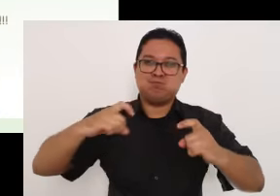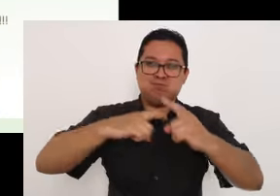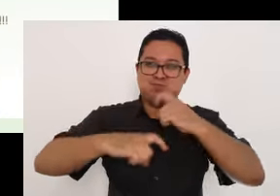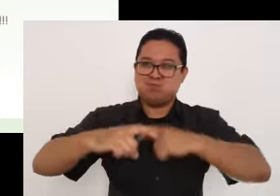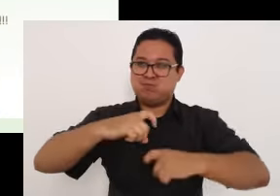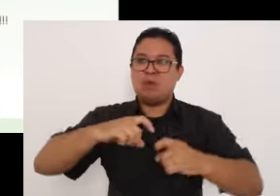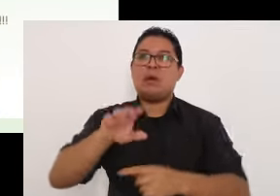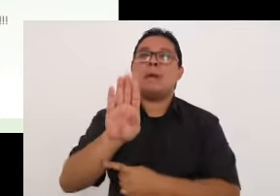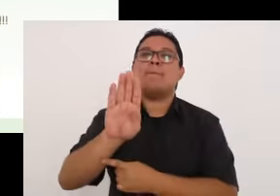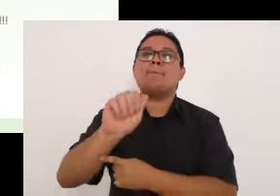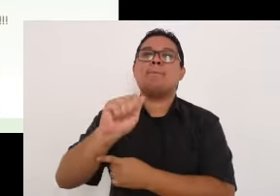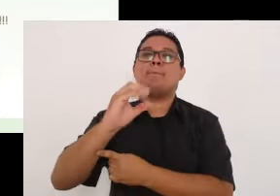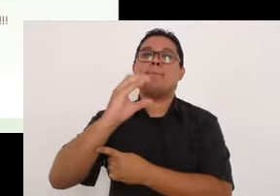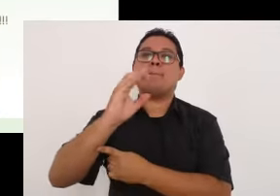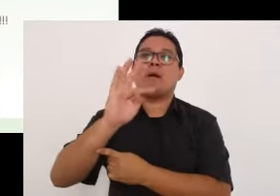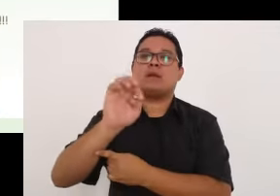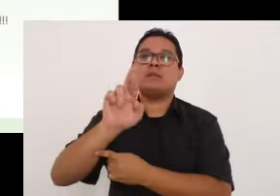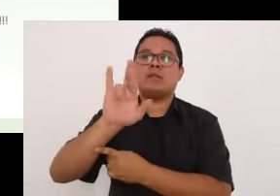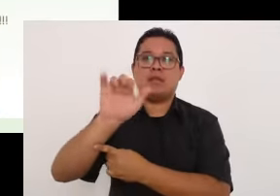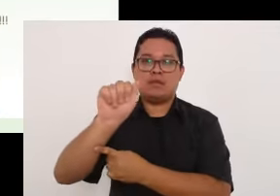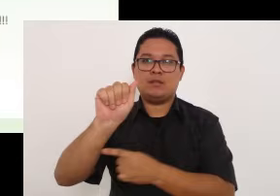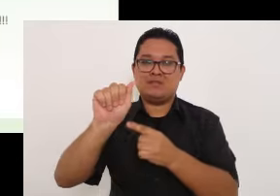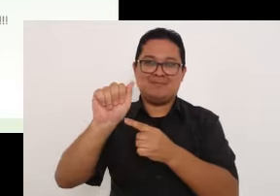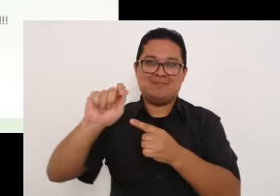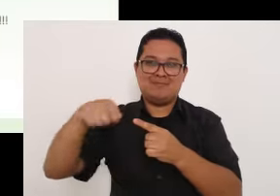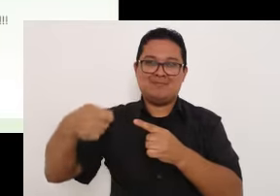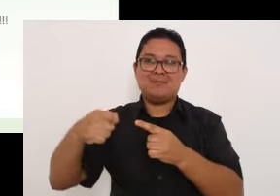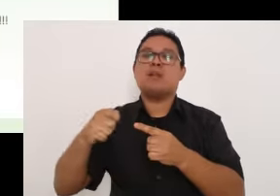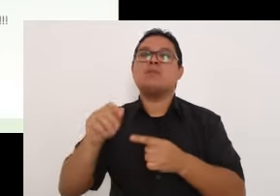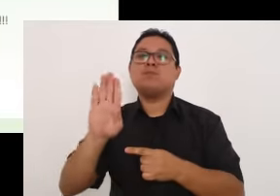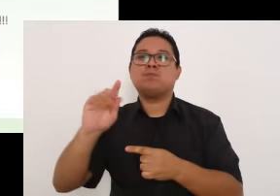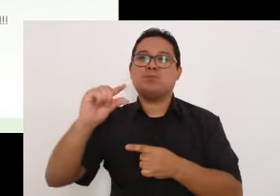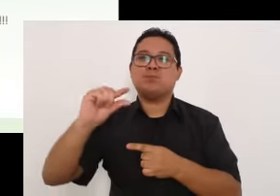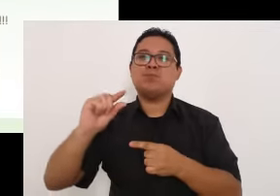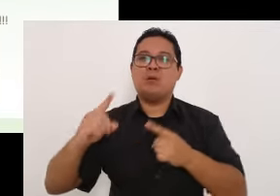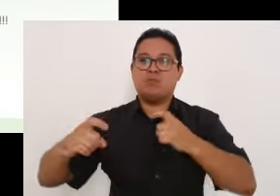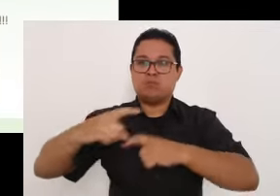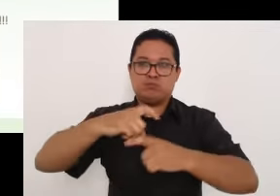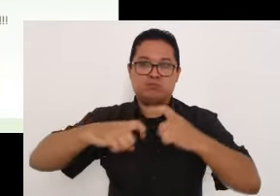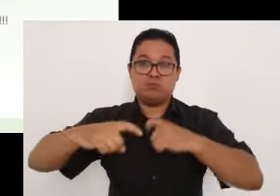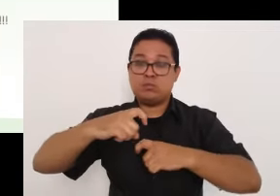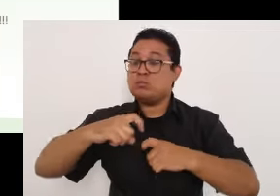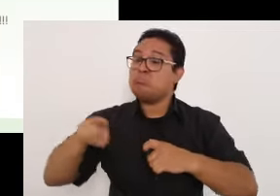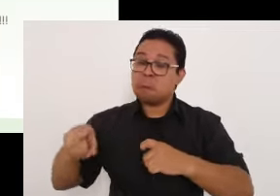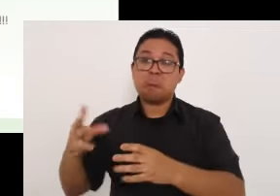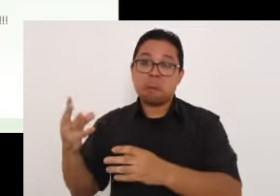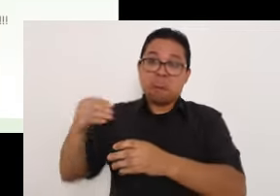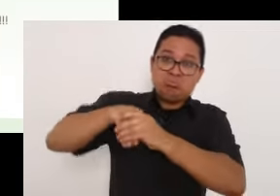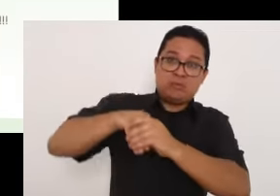vista biológico, bioquímico, o vírus é mais simples do que uma célula, tá?